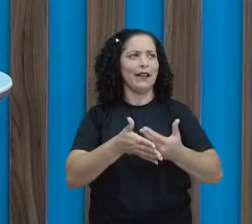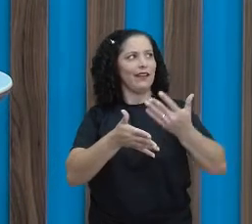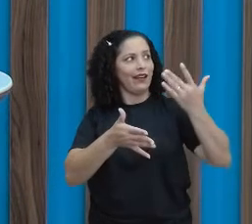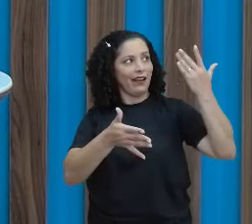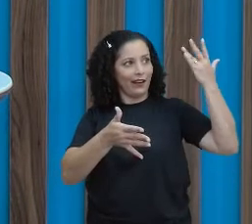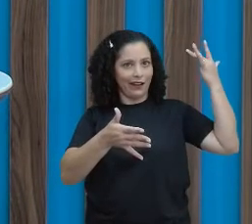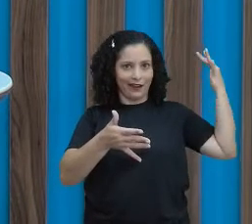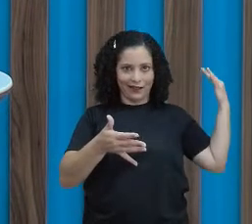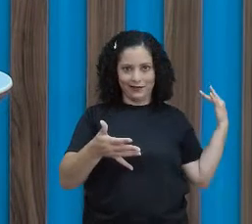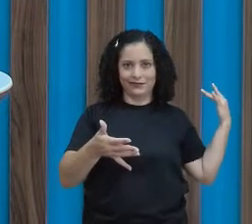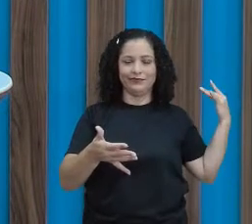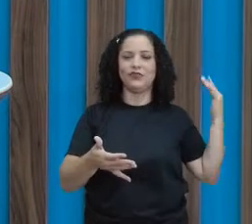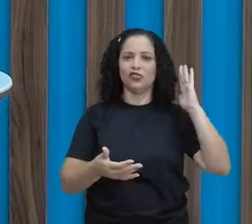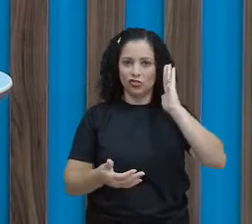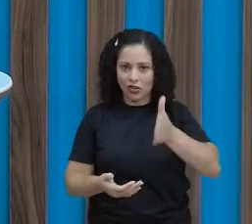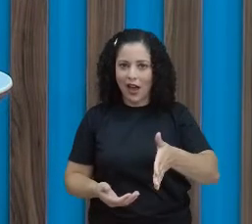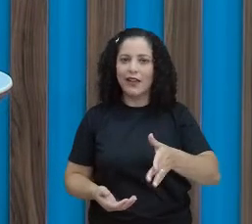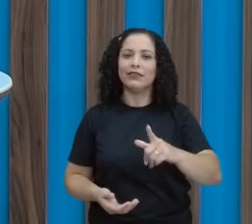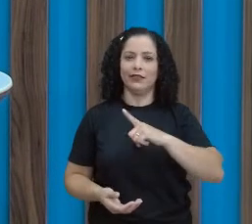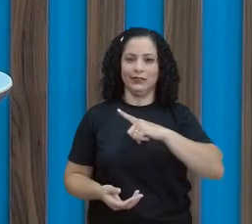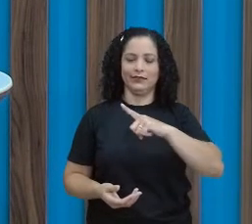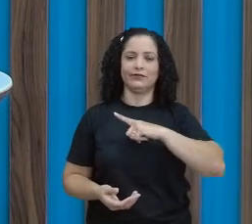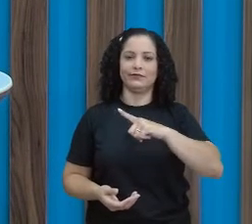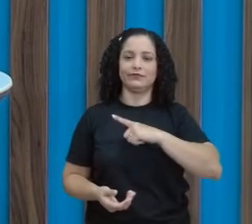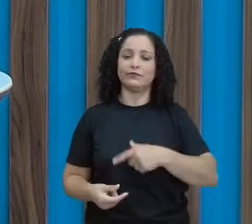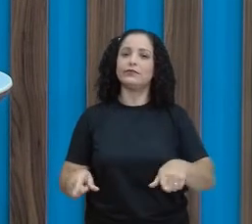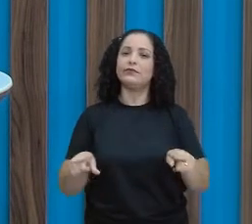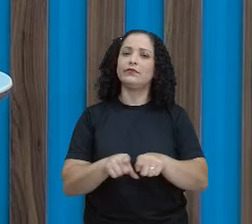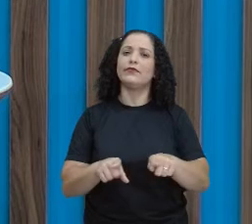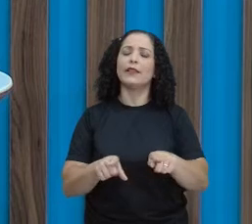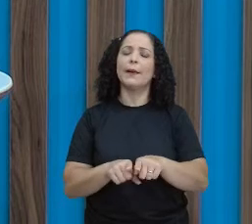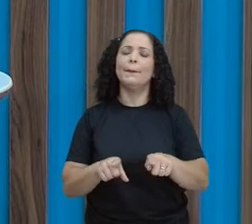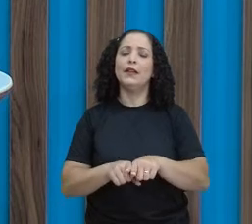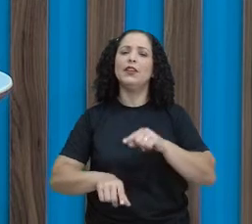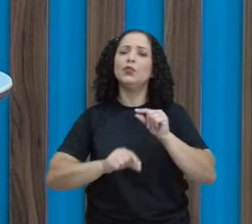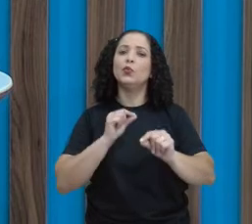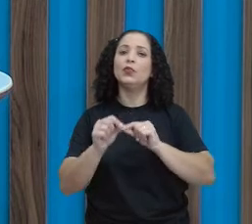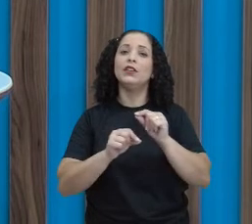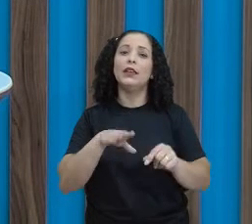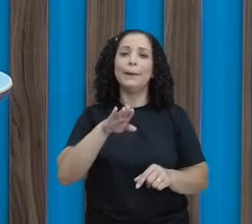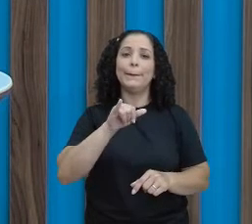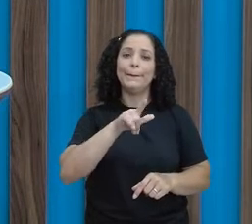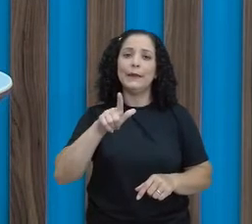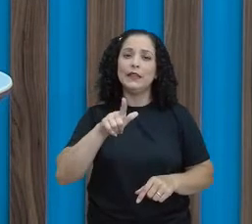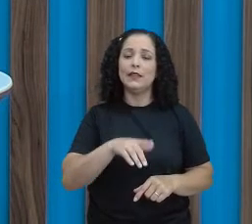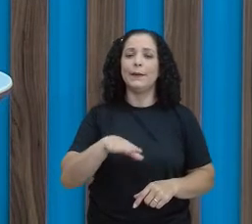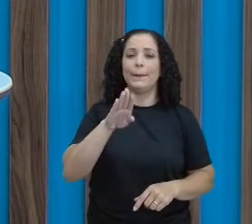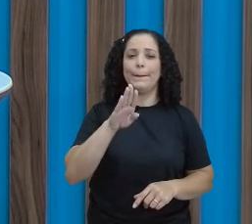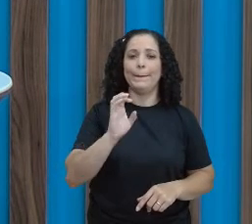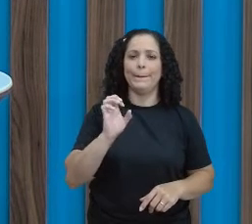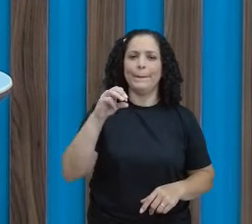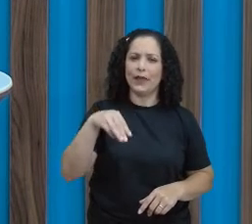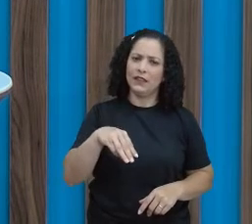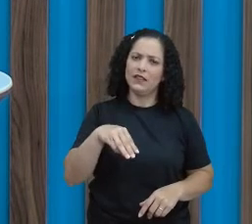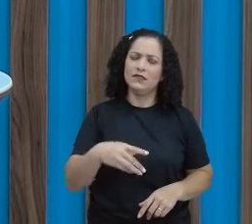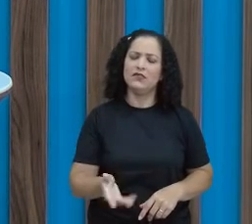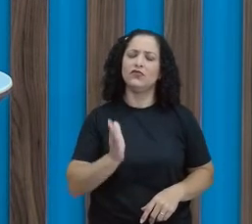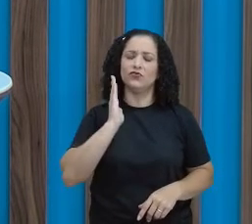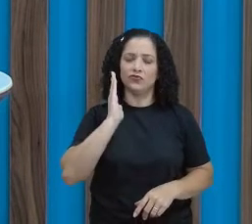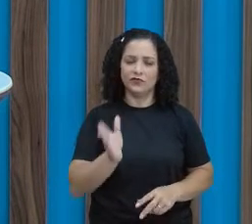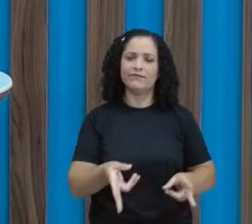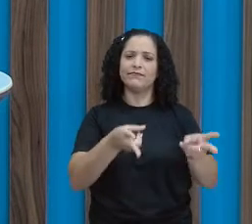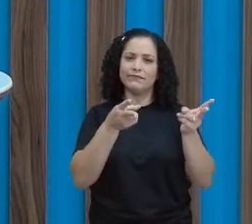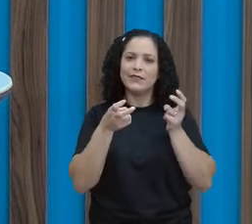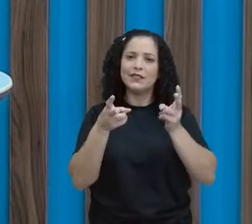né, do homem. Outra coisa também, na hipótese do Big Bang. Então, a gente vai começar a perceber também